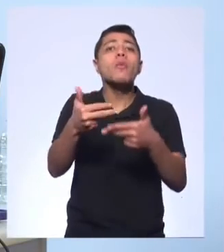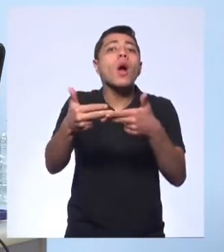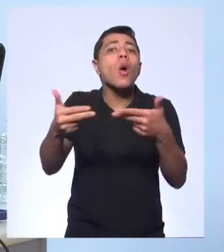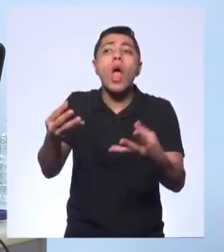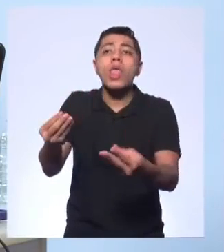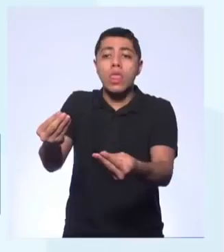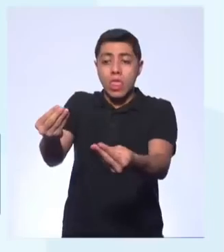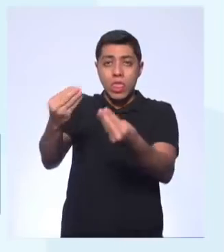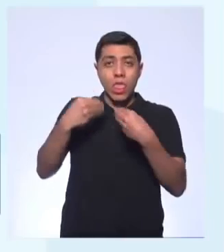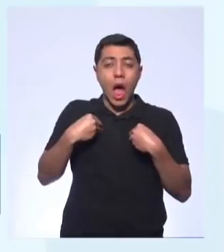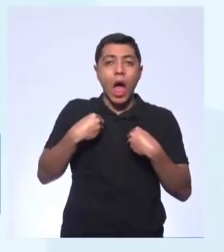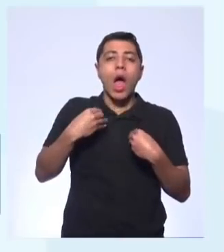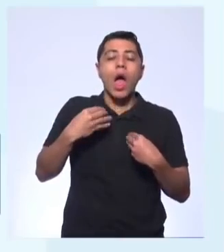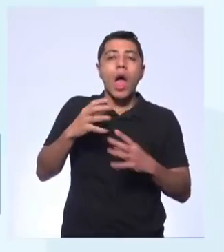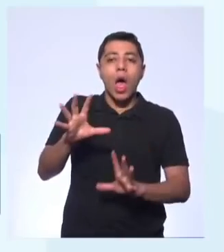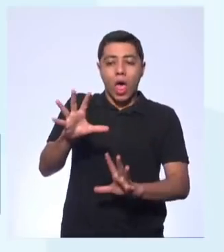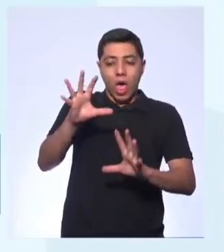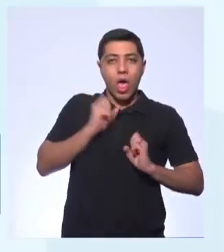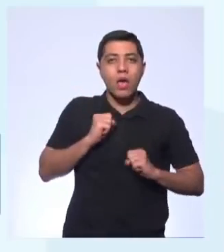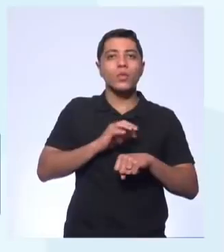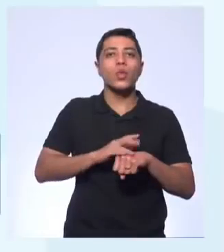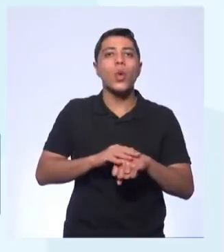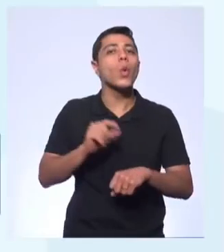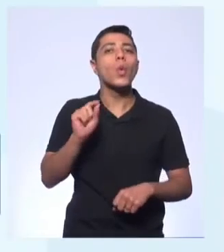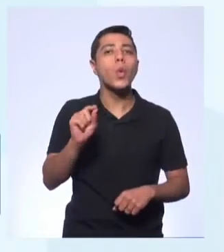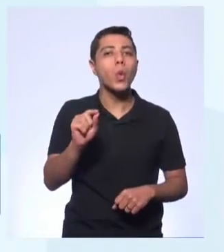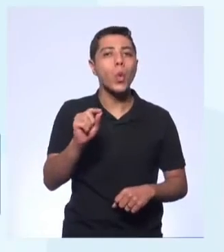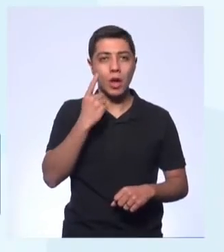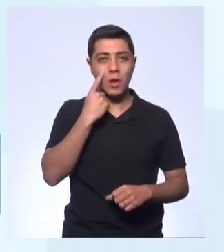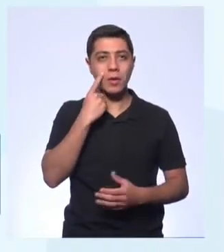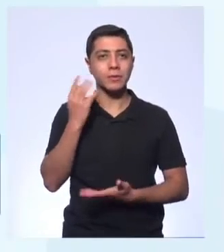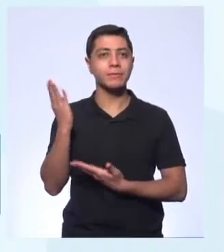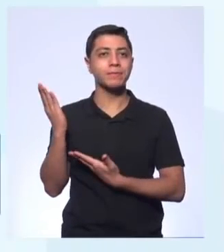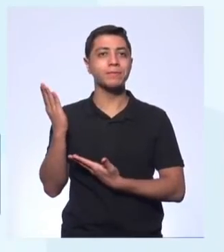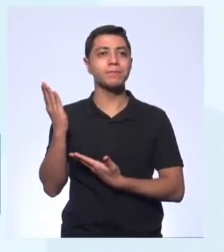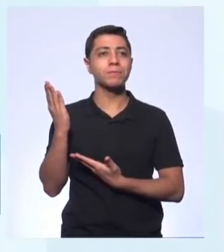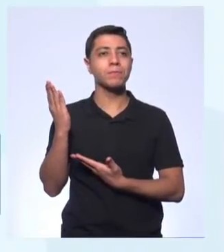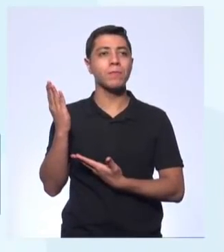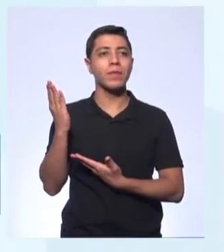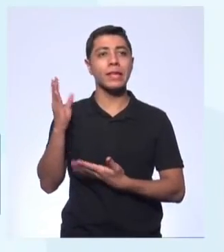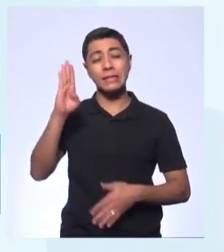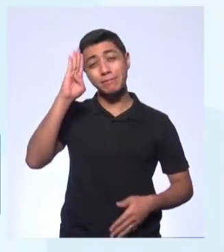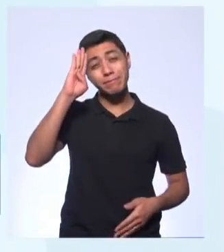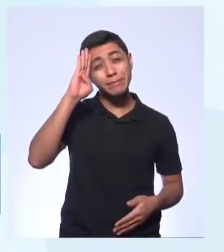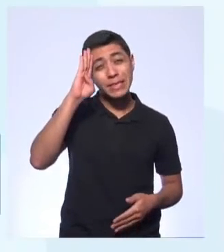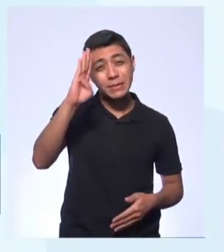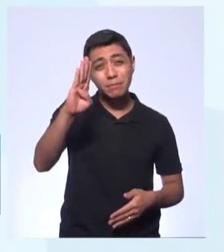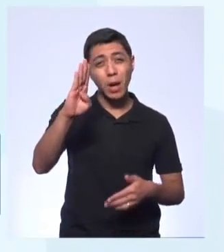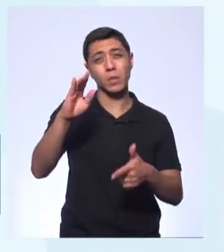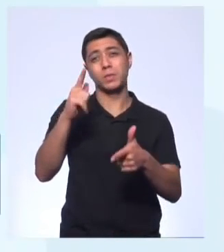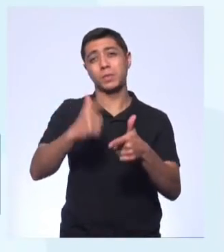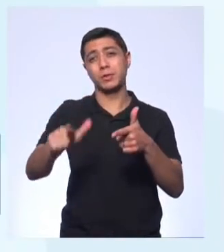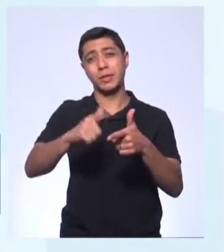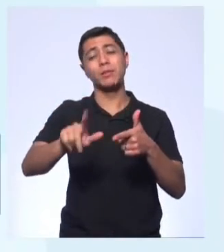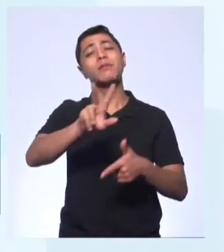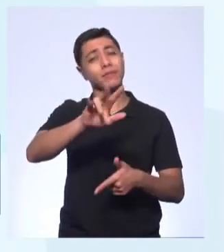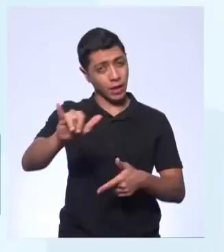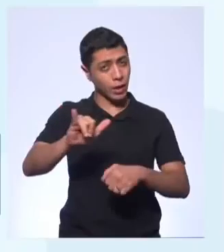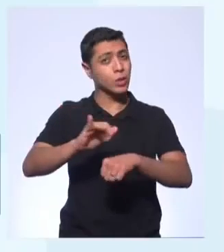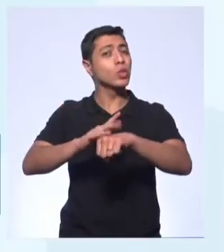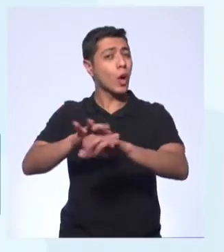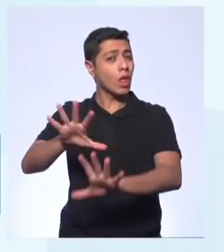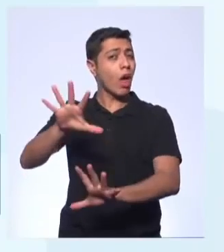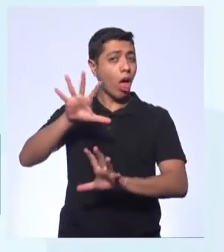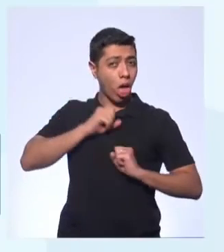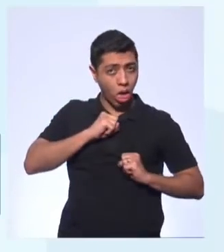de doença. Então, os principais organismos, né, que vão causar doenças